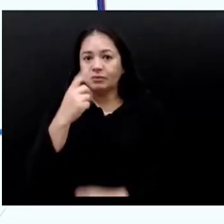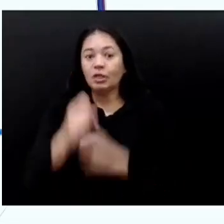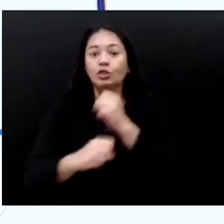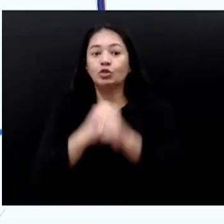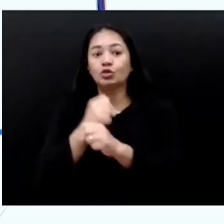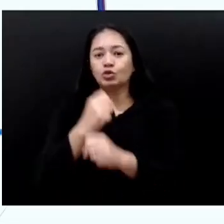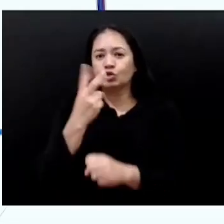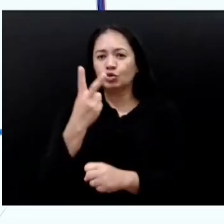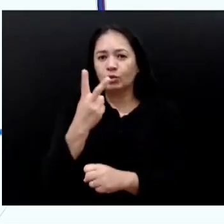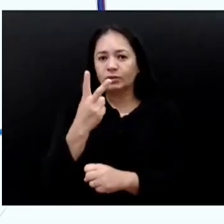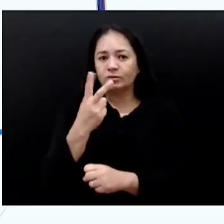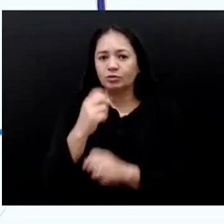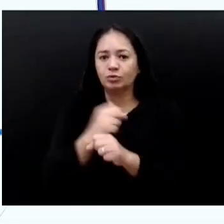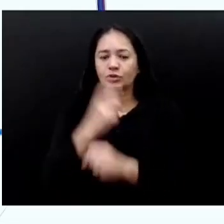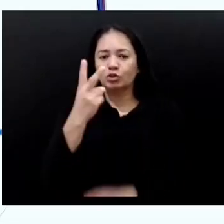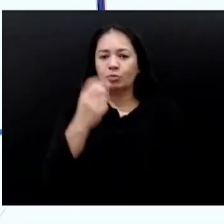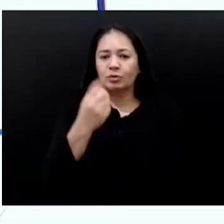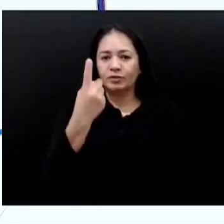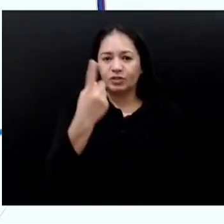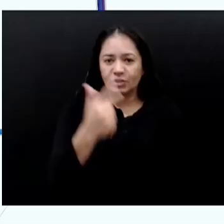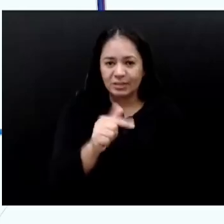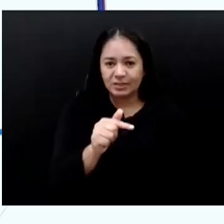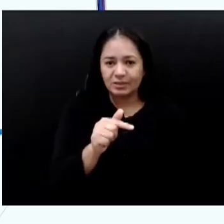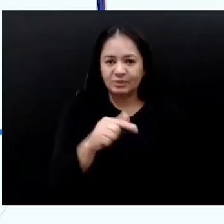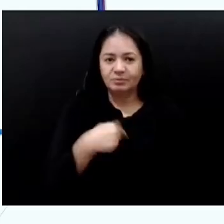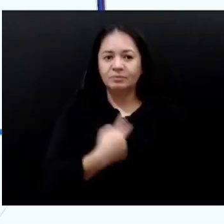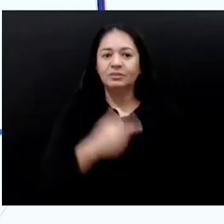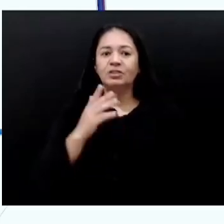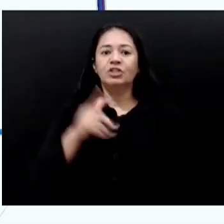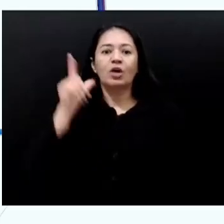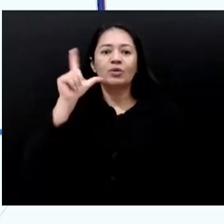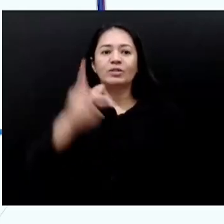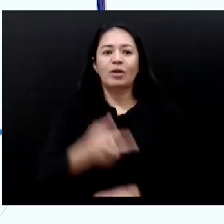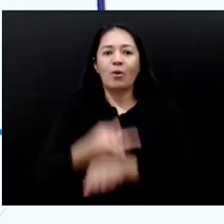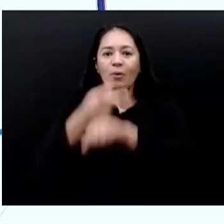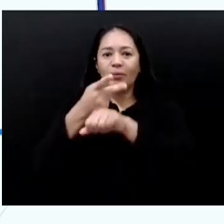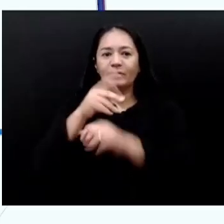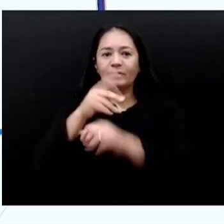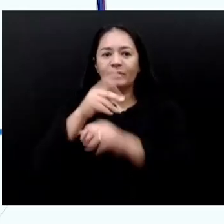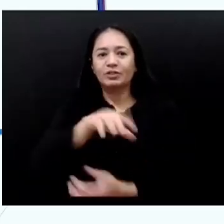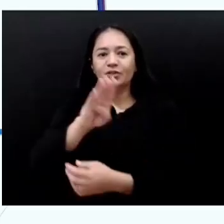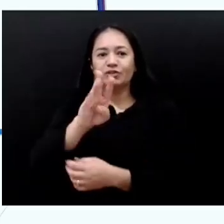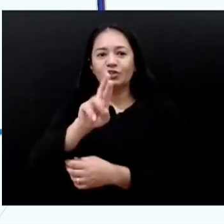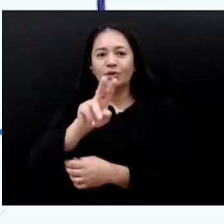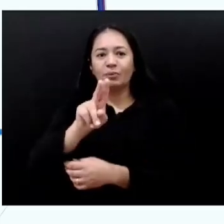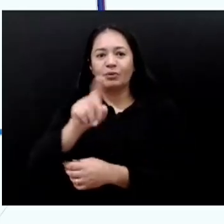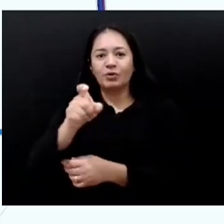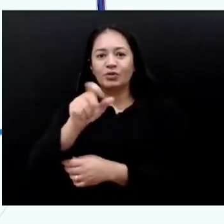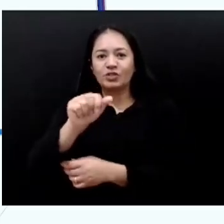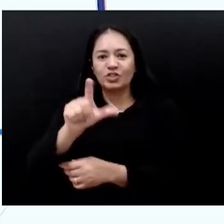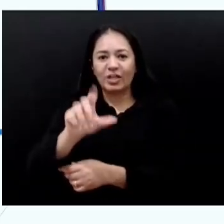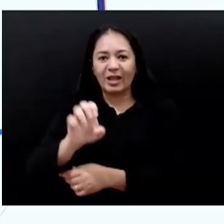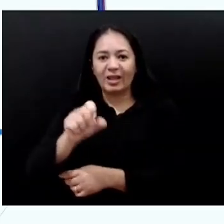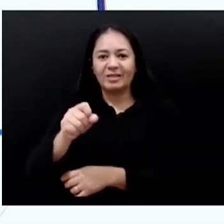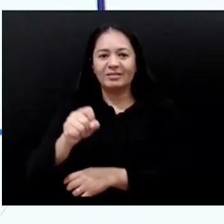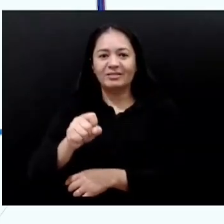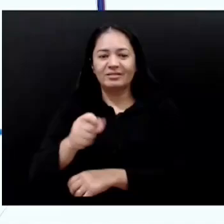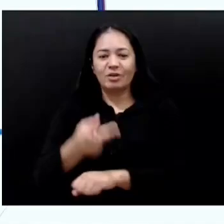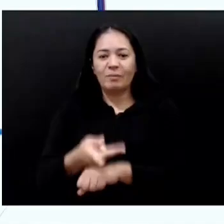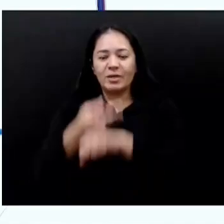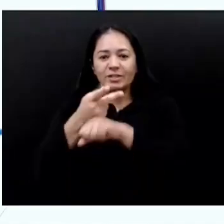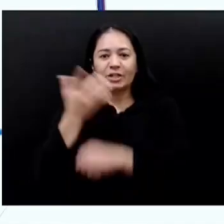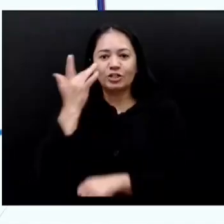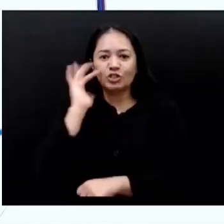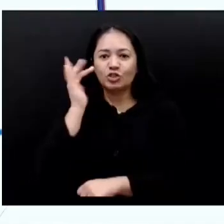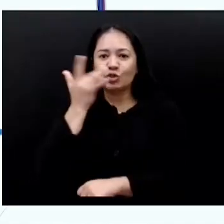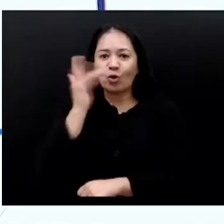2017, a gente já ganhou um prêmio no Mundial de Bruxelas, que foi uma medalha de ouro, que é um dos